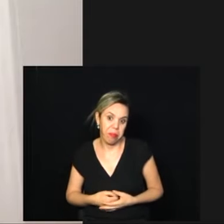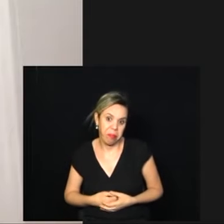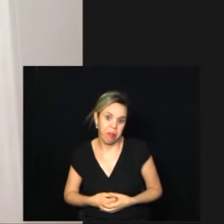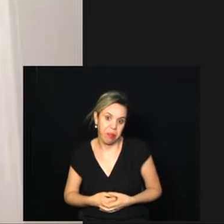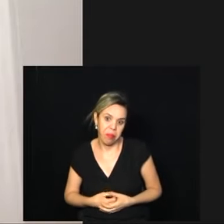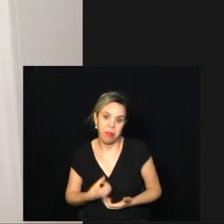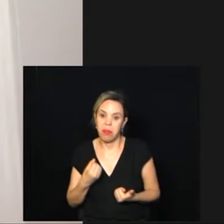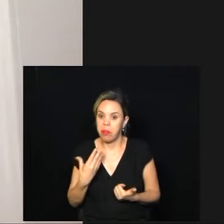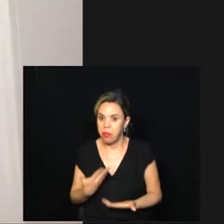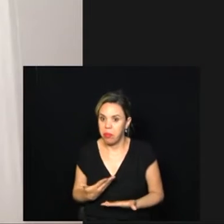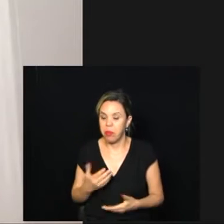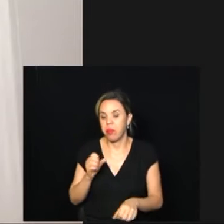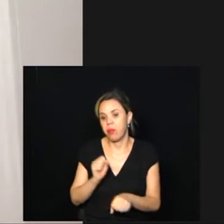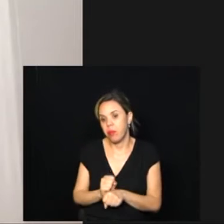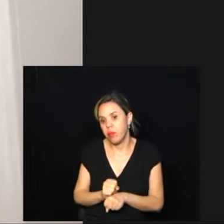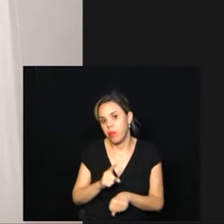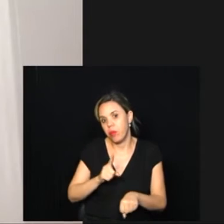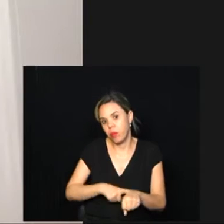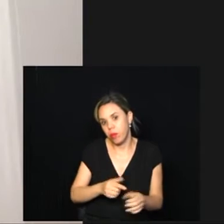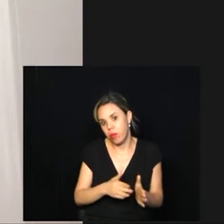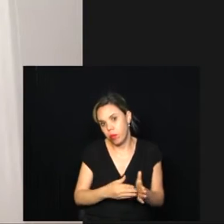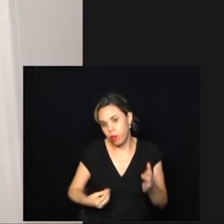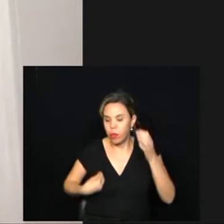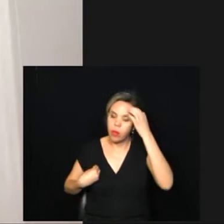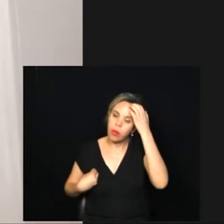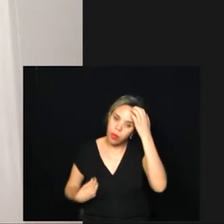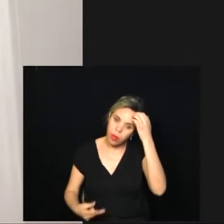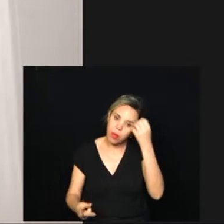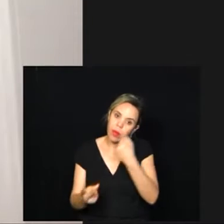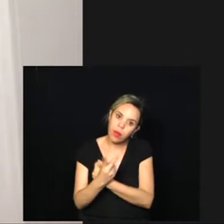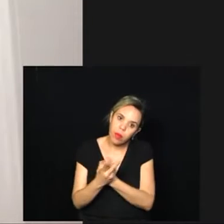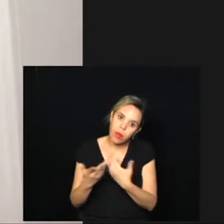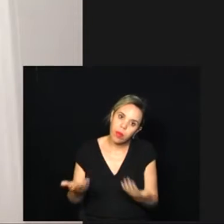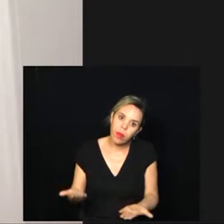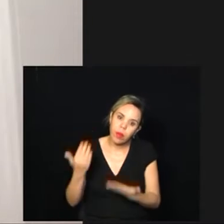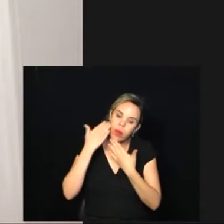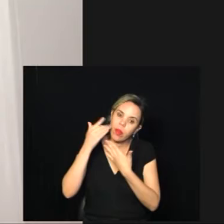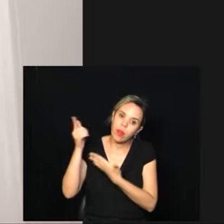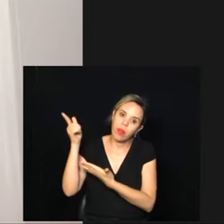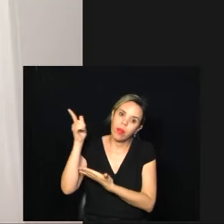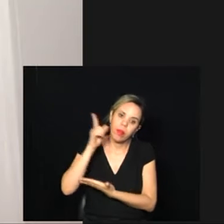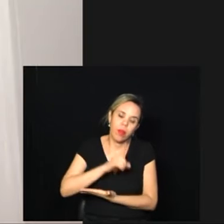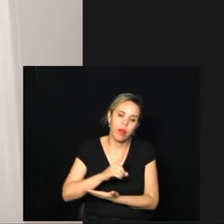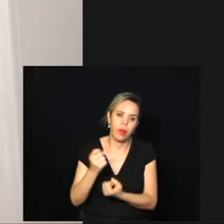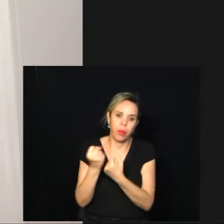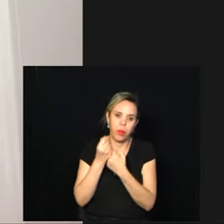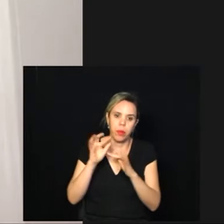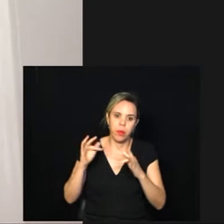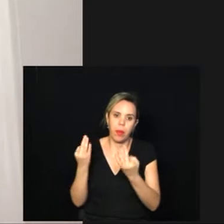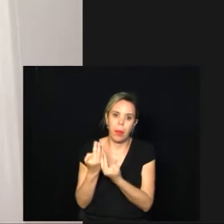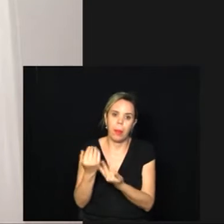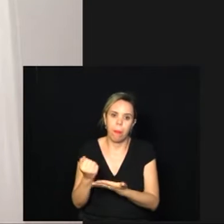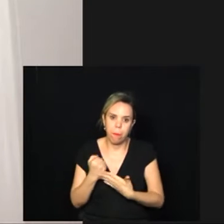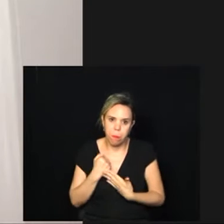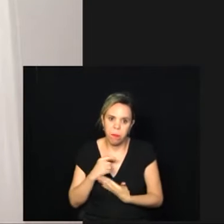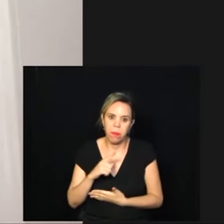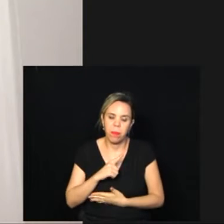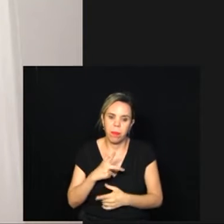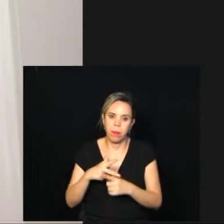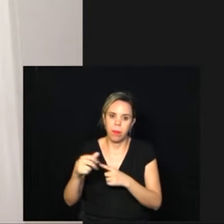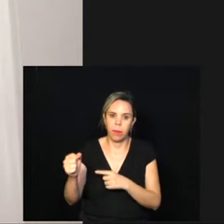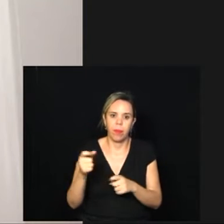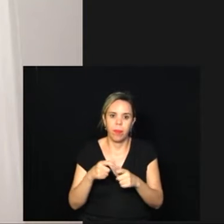tudo bem a gente parar um tempo na nossa vida para a gente se cuidar. Né? E graças a Deus eu tive apoio da minha família, eu tive